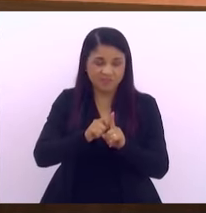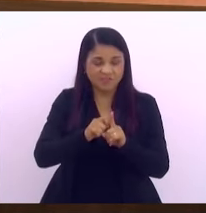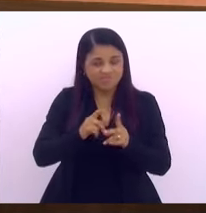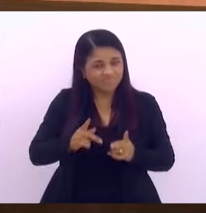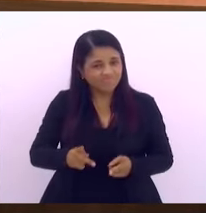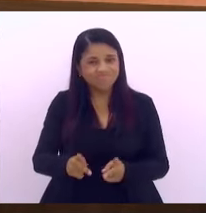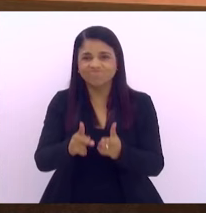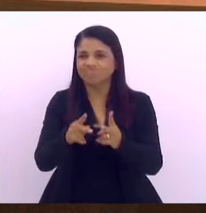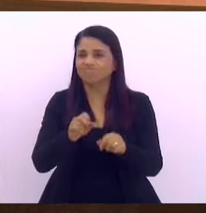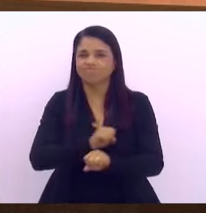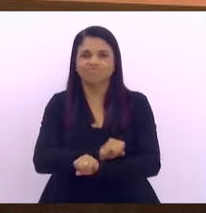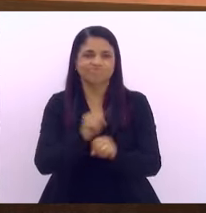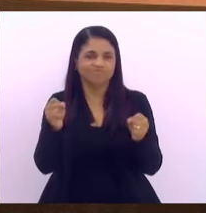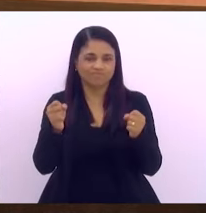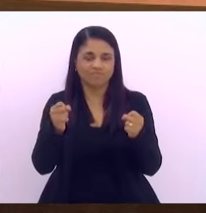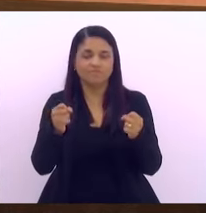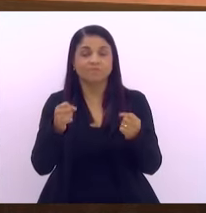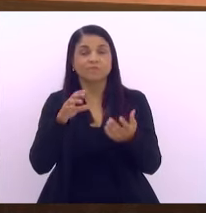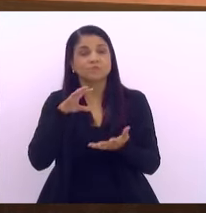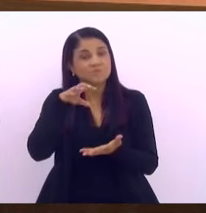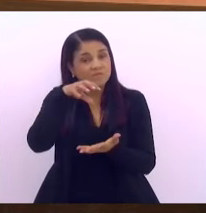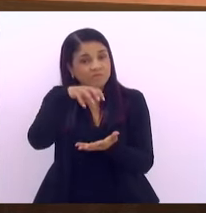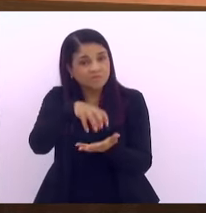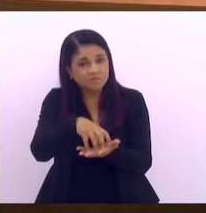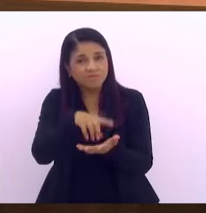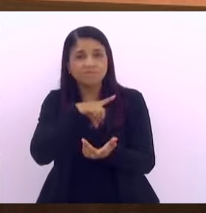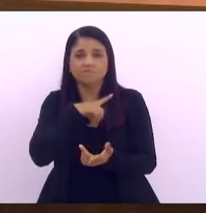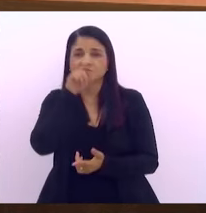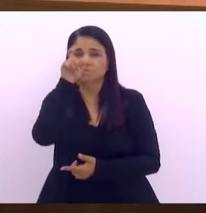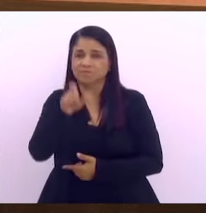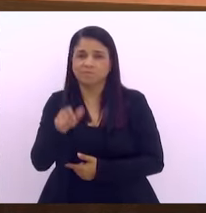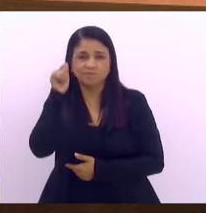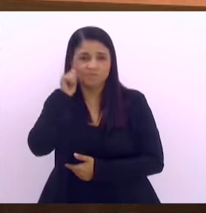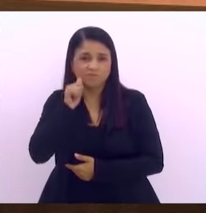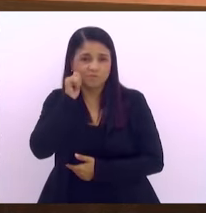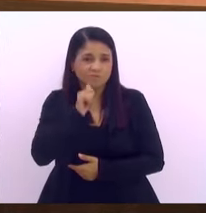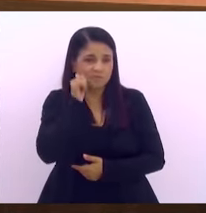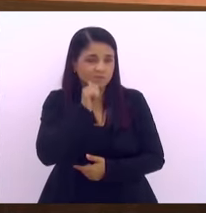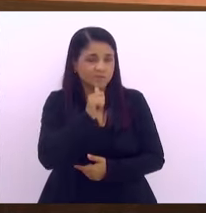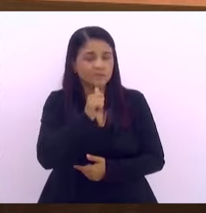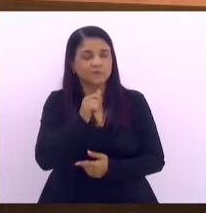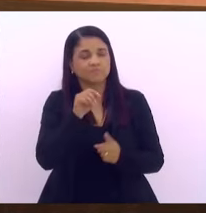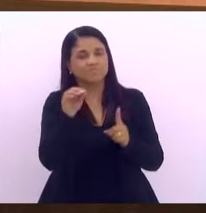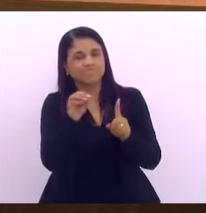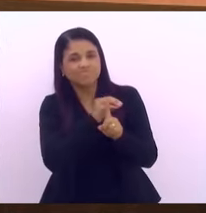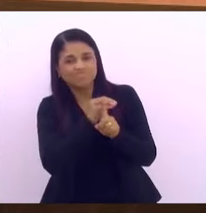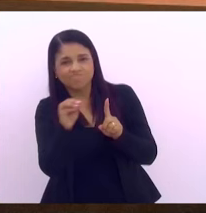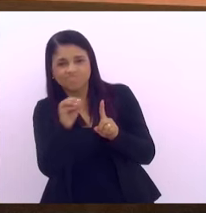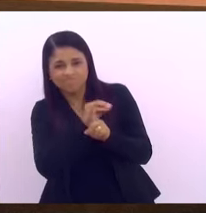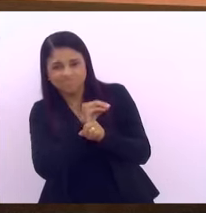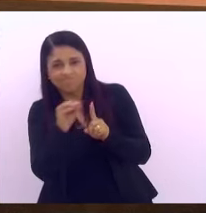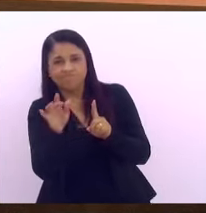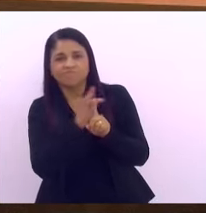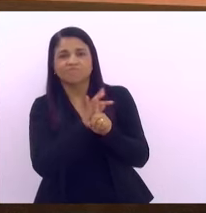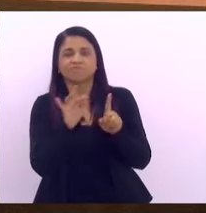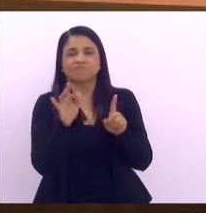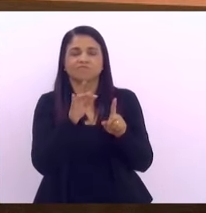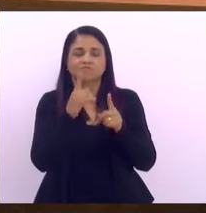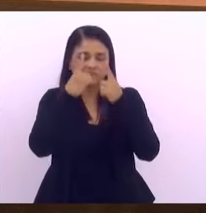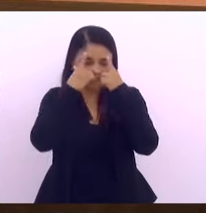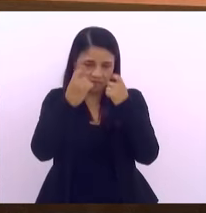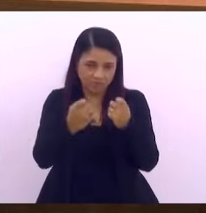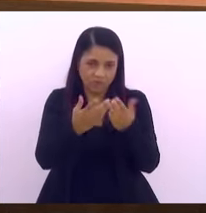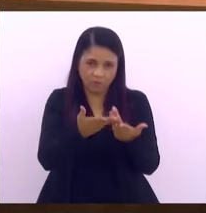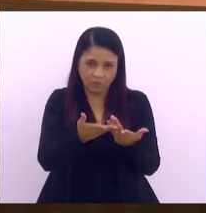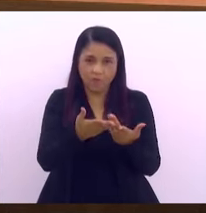Isso é central, já que nós temos as nossas mulheres fragilizadas de diferentes maneiras. Hoje mesmo, senhora presidenta,